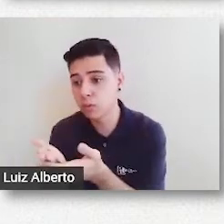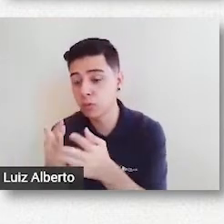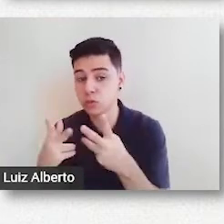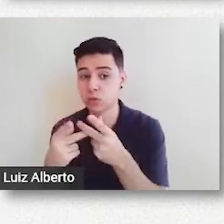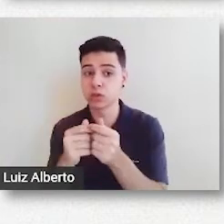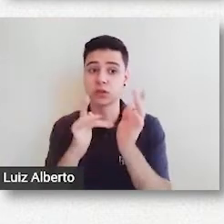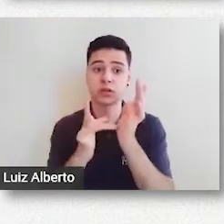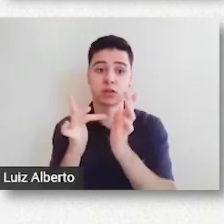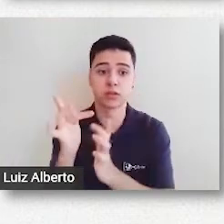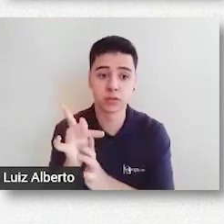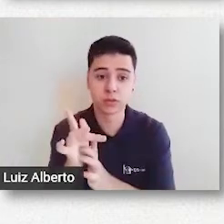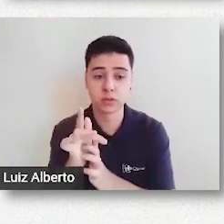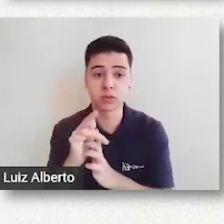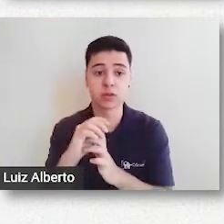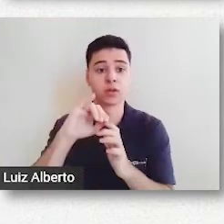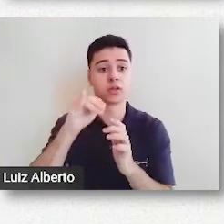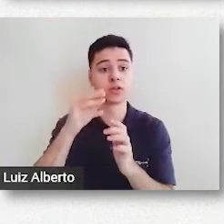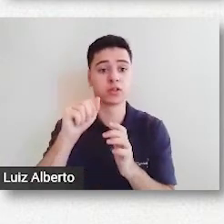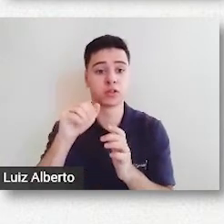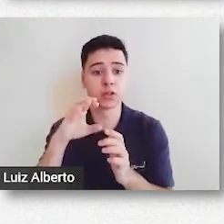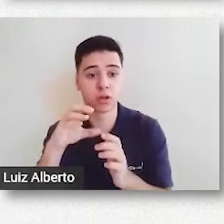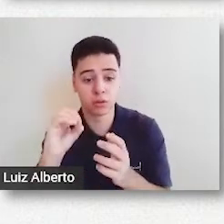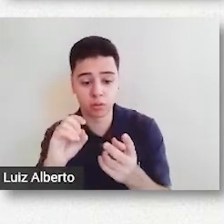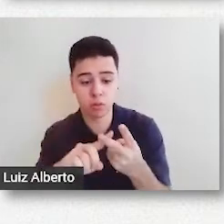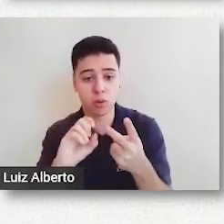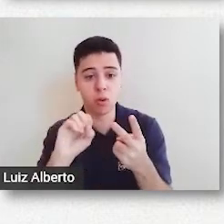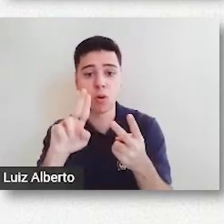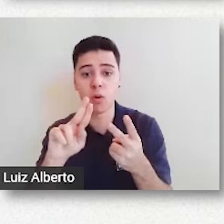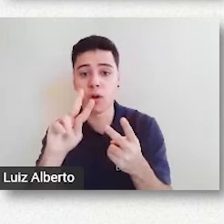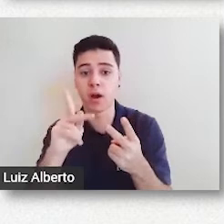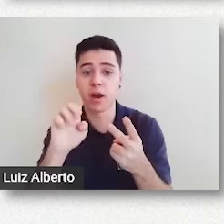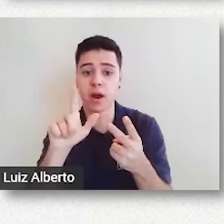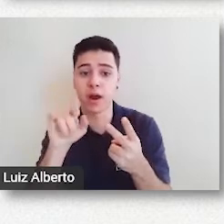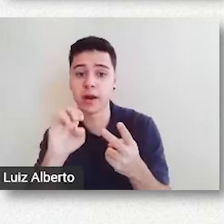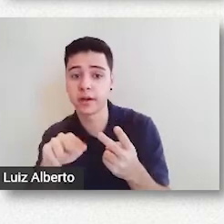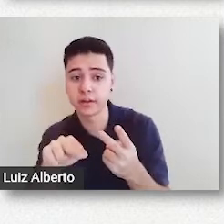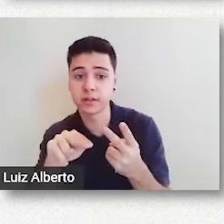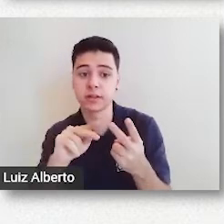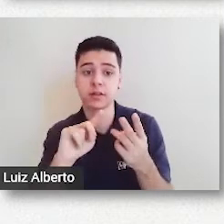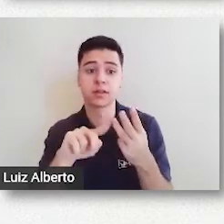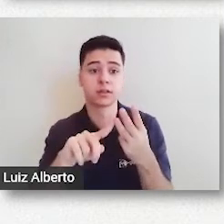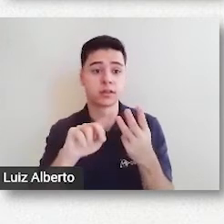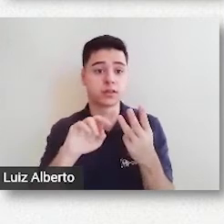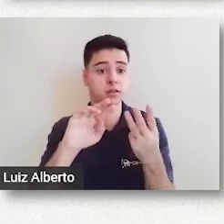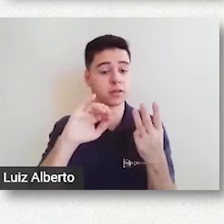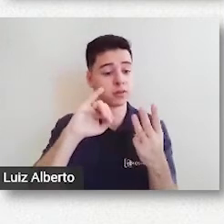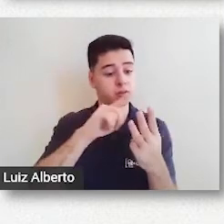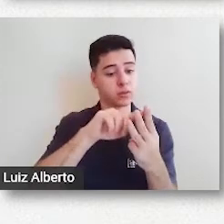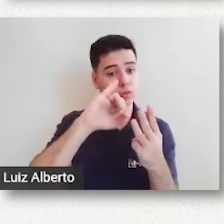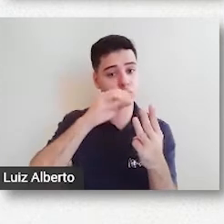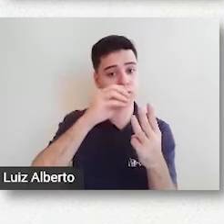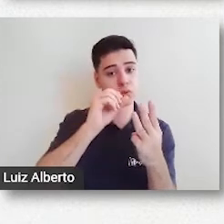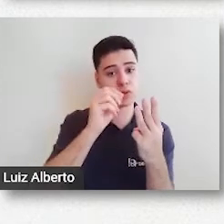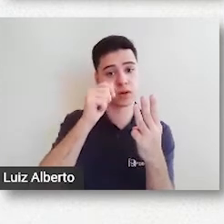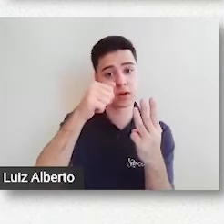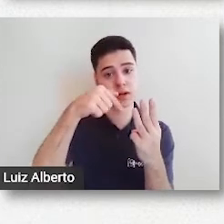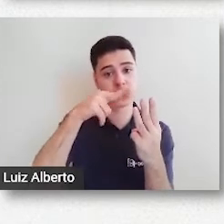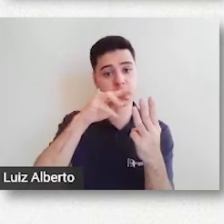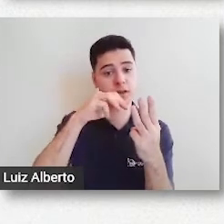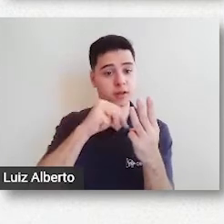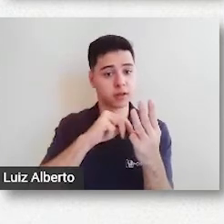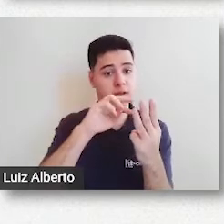de Rele ou de Jacó. Então, São Joaquim é identificado com Rele, né? Que seria através das